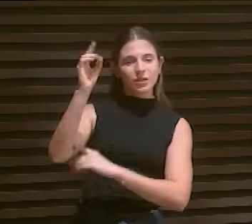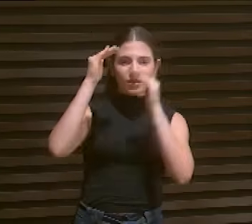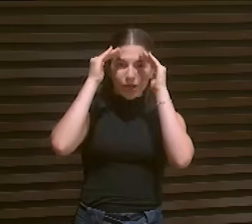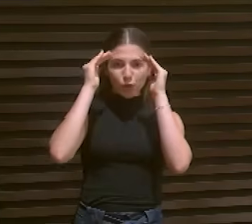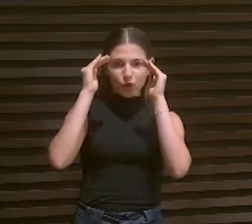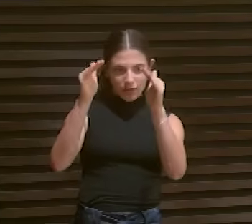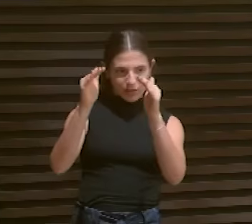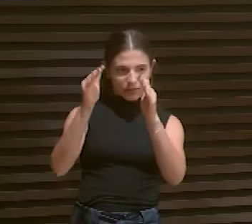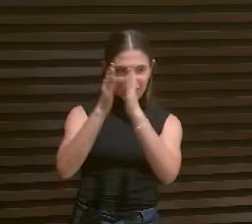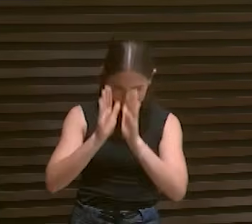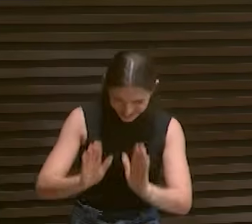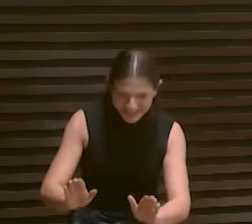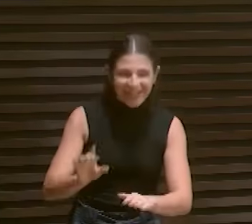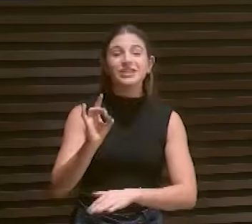culto.